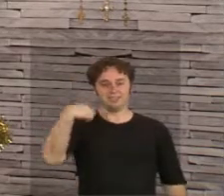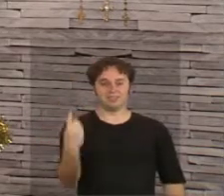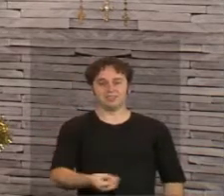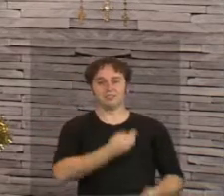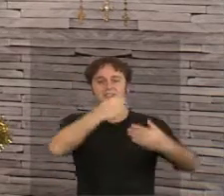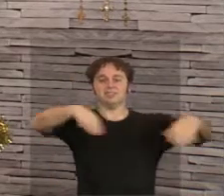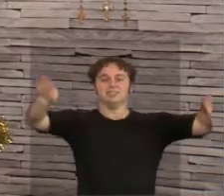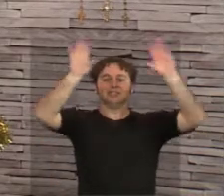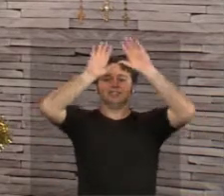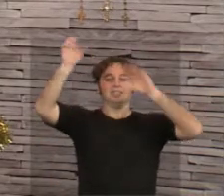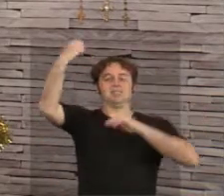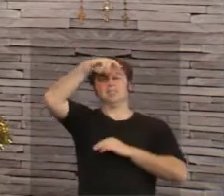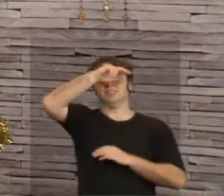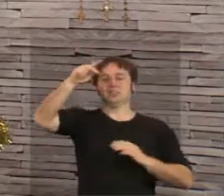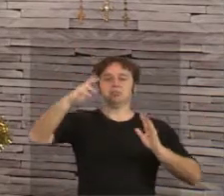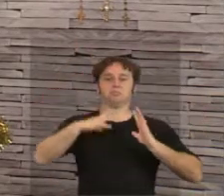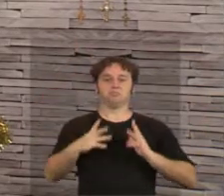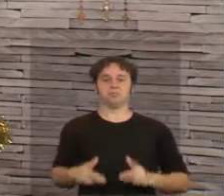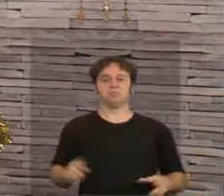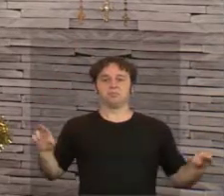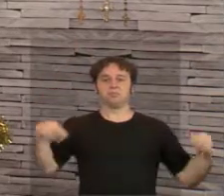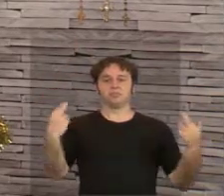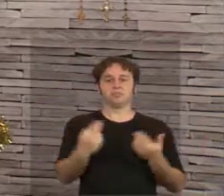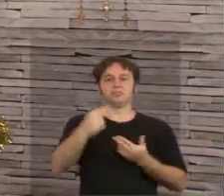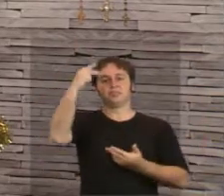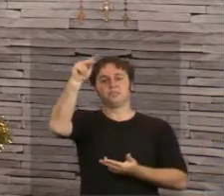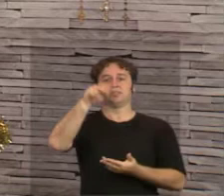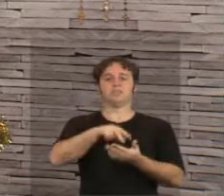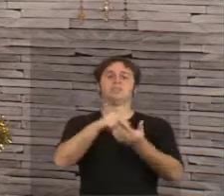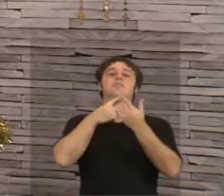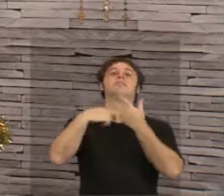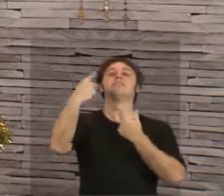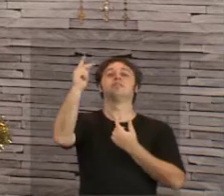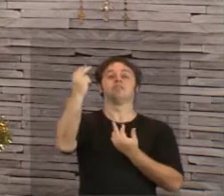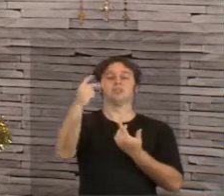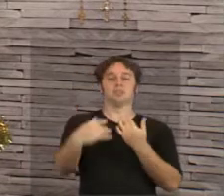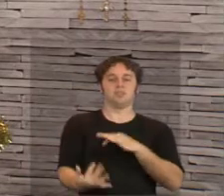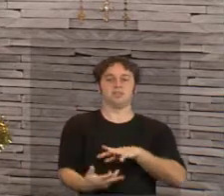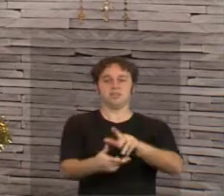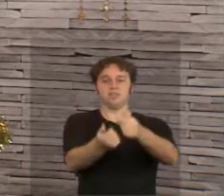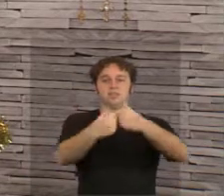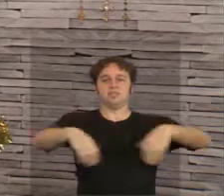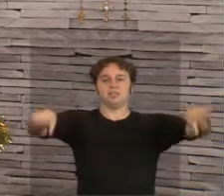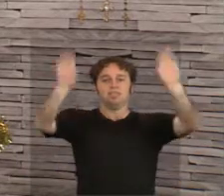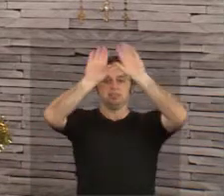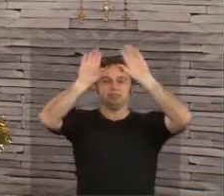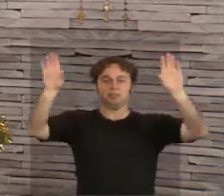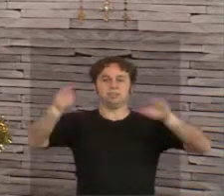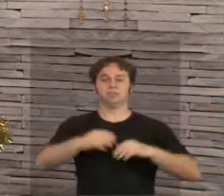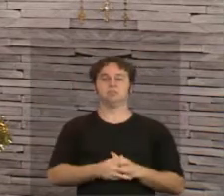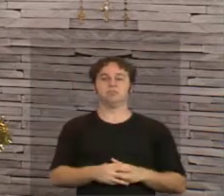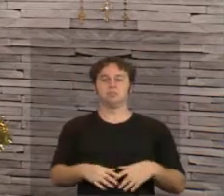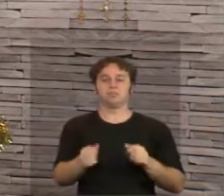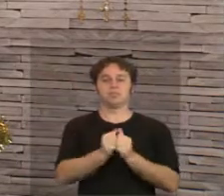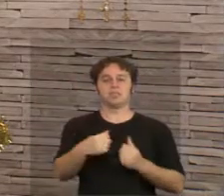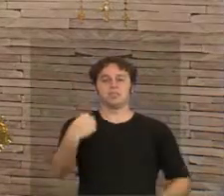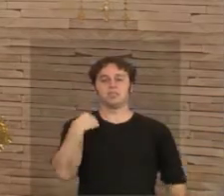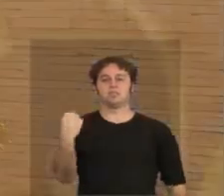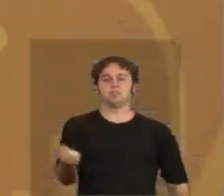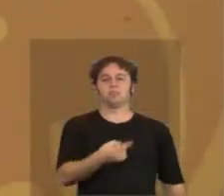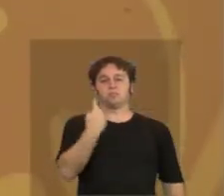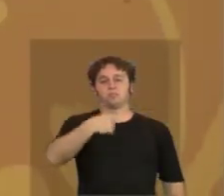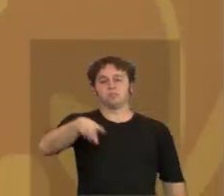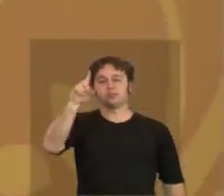céus, santificado seja o vosso nome. Venha a nós o vosso reino, seja feita a vossa vontade, assim na terra como no